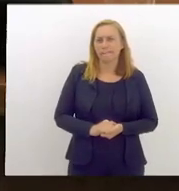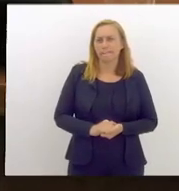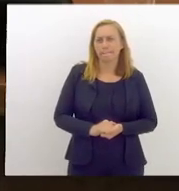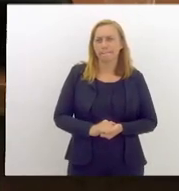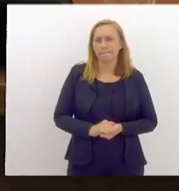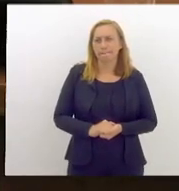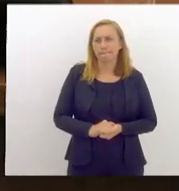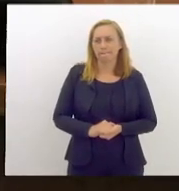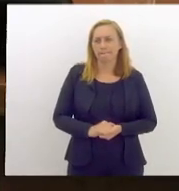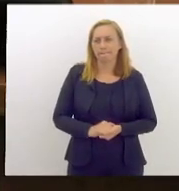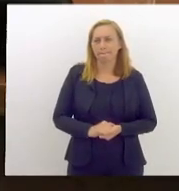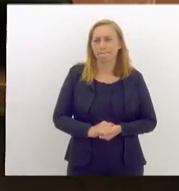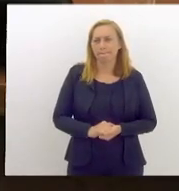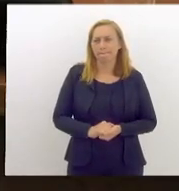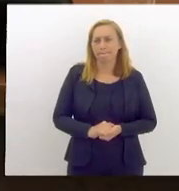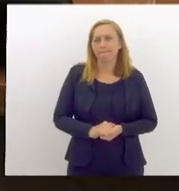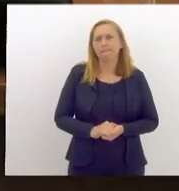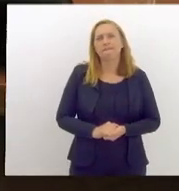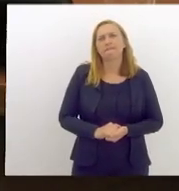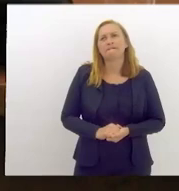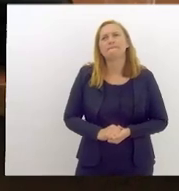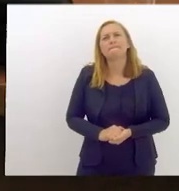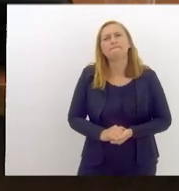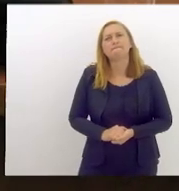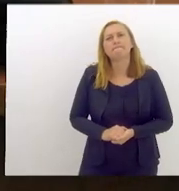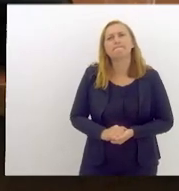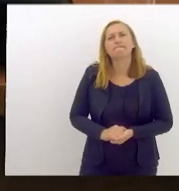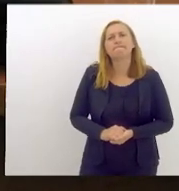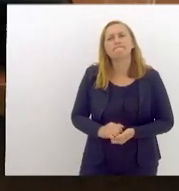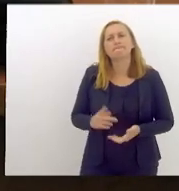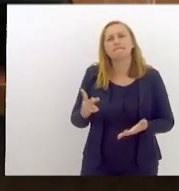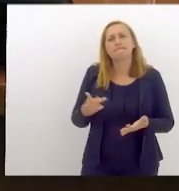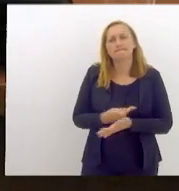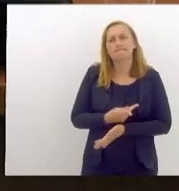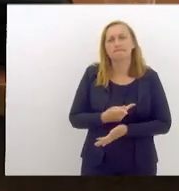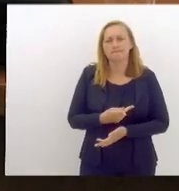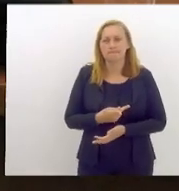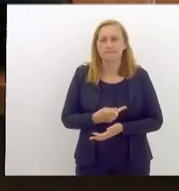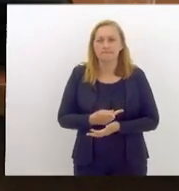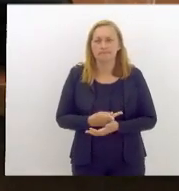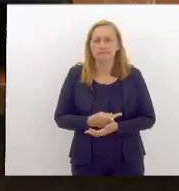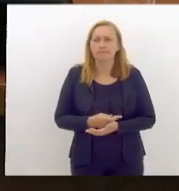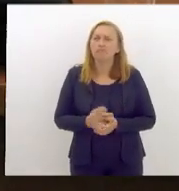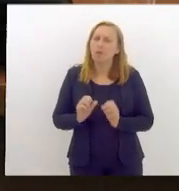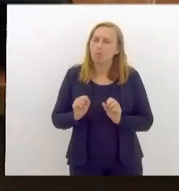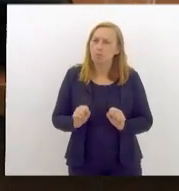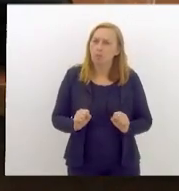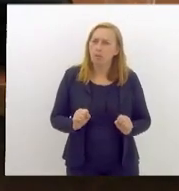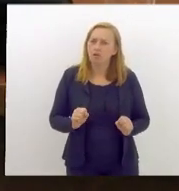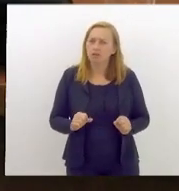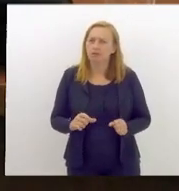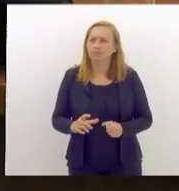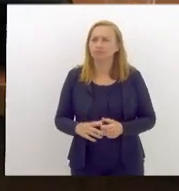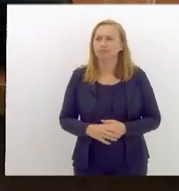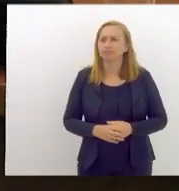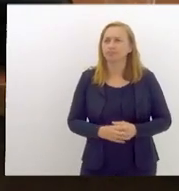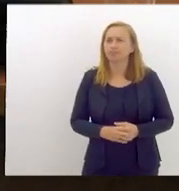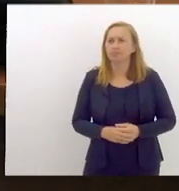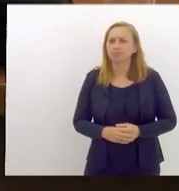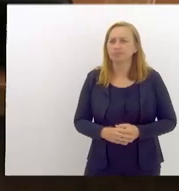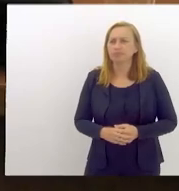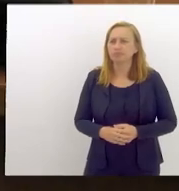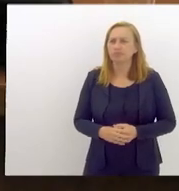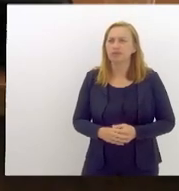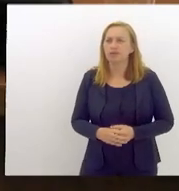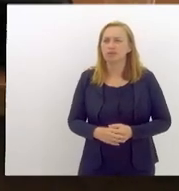ocorrer uma simulação atuarial pode se tornar um